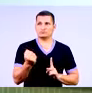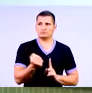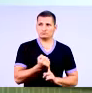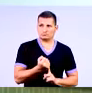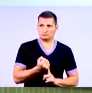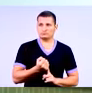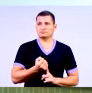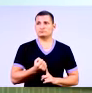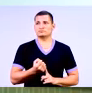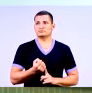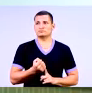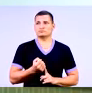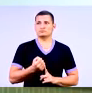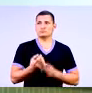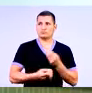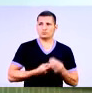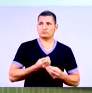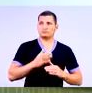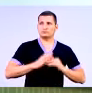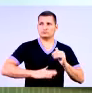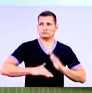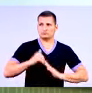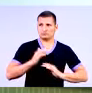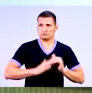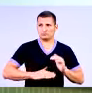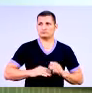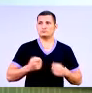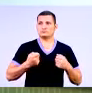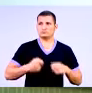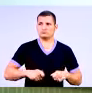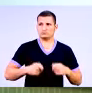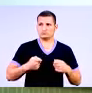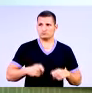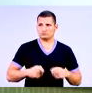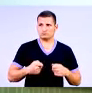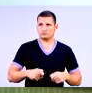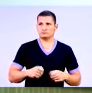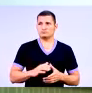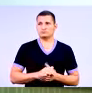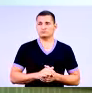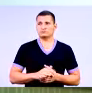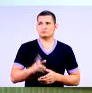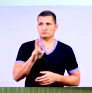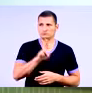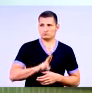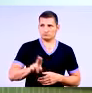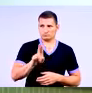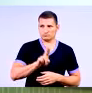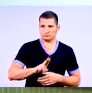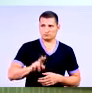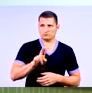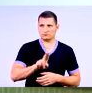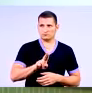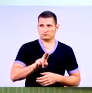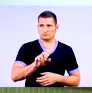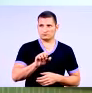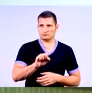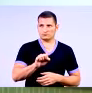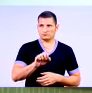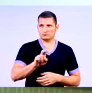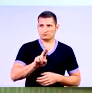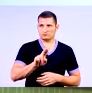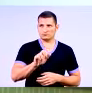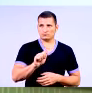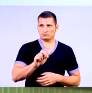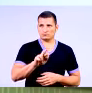responder profissionalmente às necessidades do usuário que vai fazer uso do seu